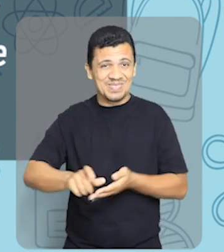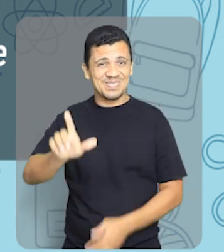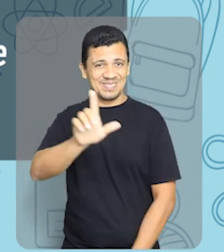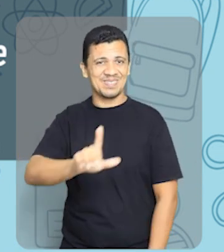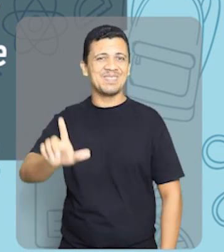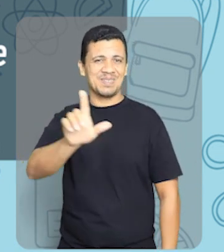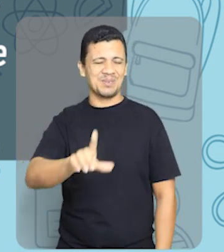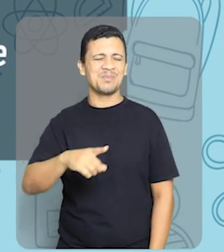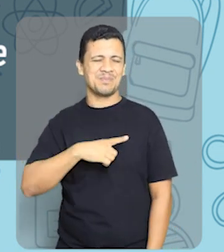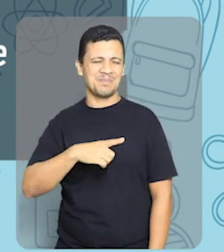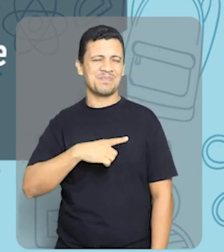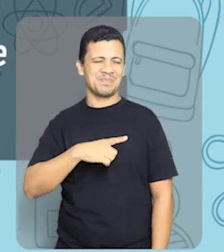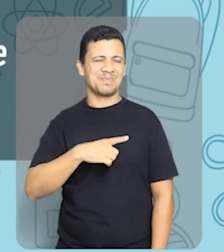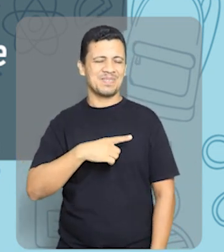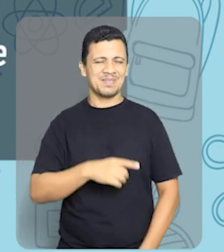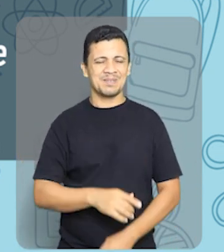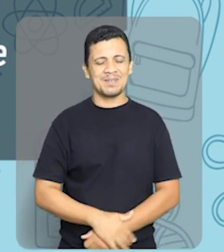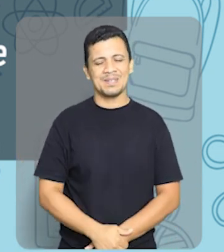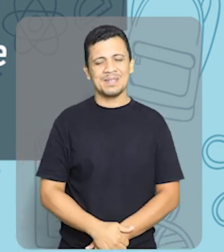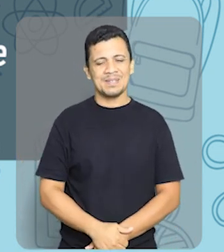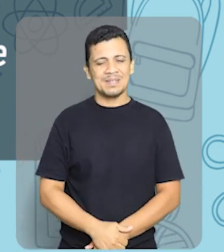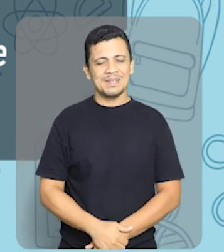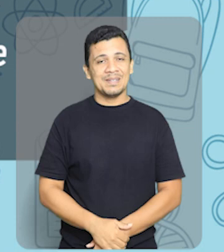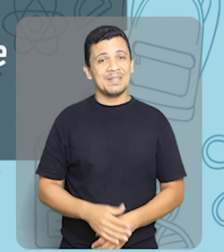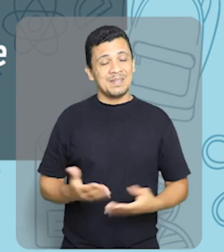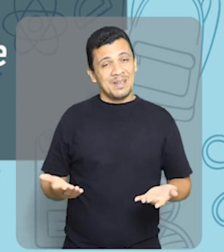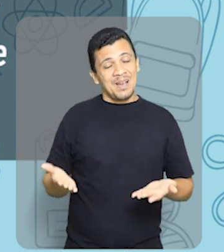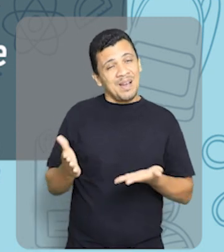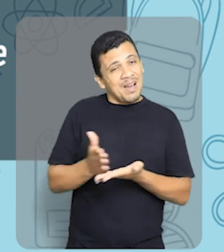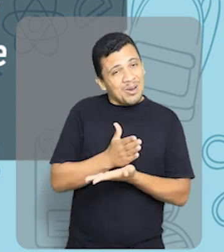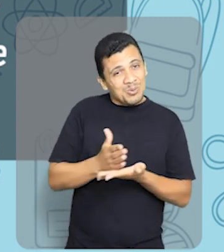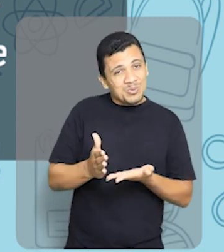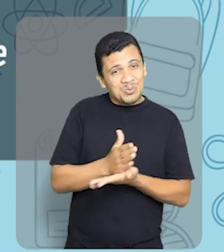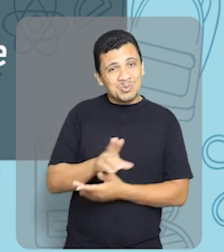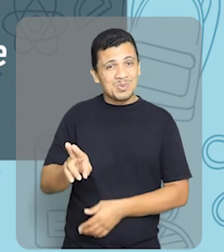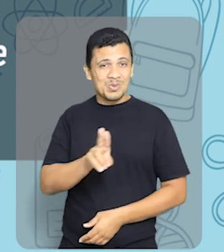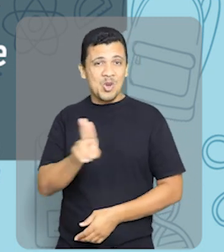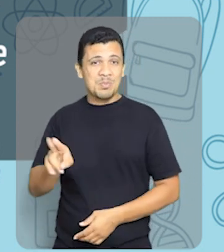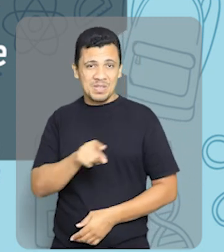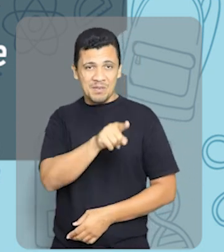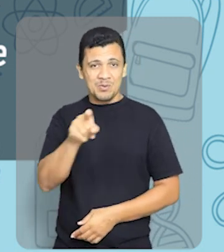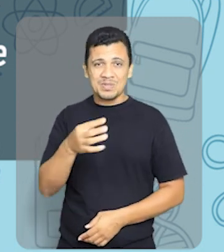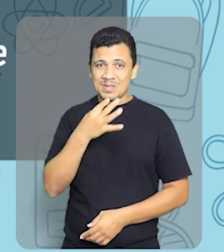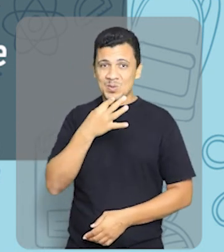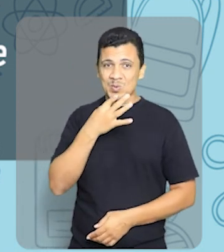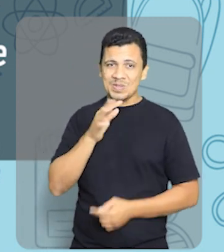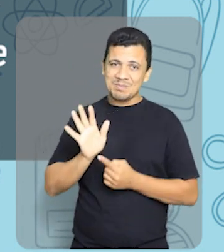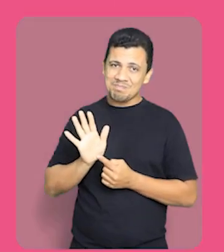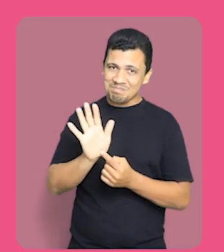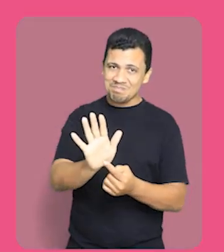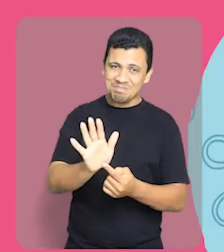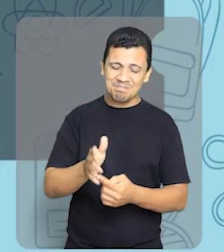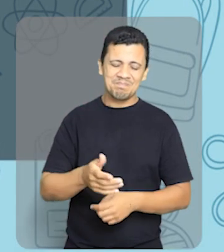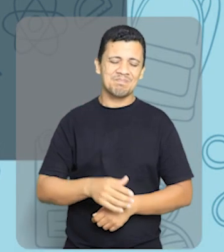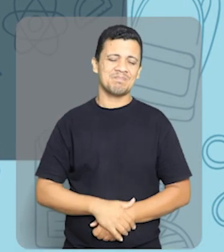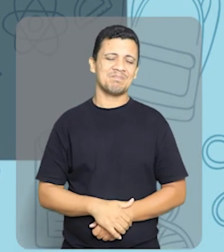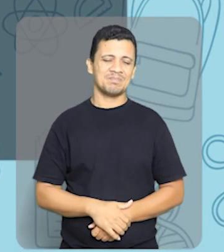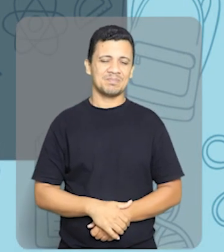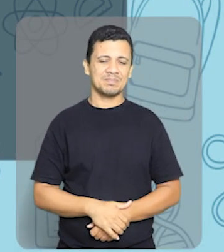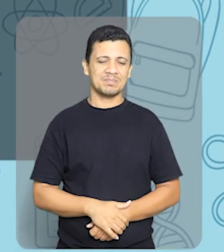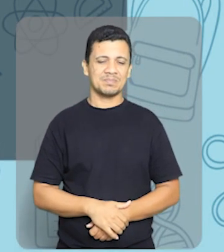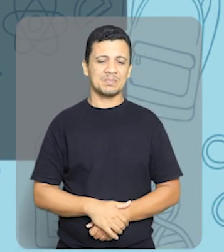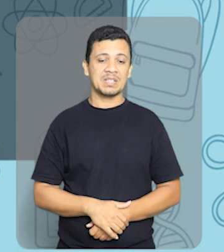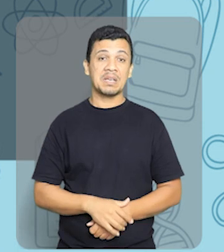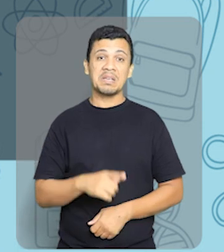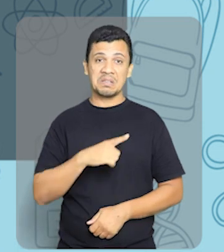temos muitos nomes. Esses são apenas alguns para vocês que a gente indica. A gente tem